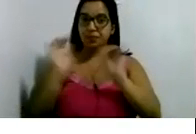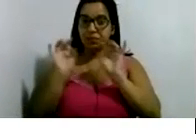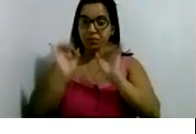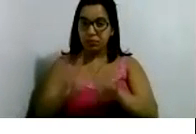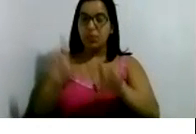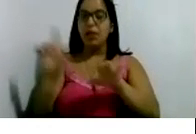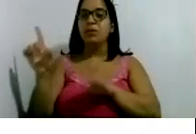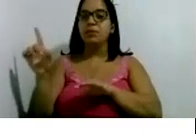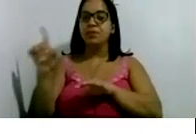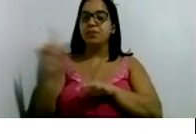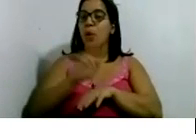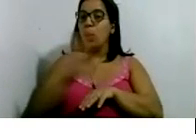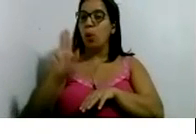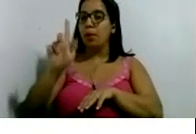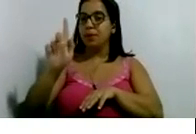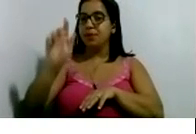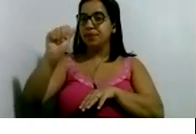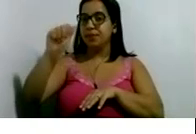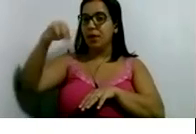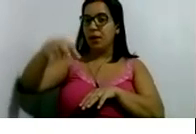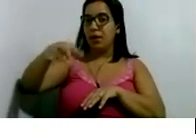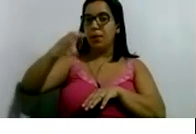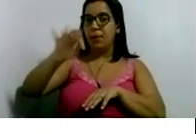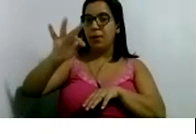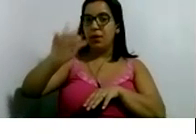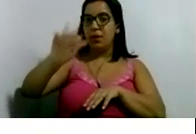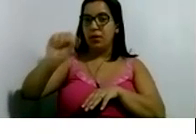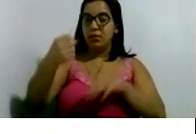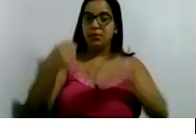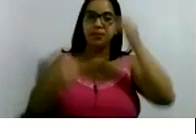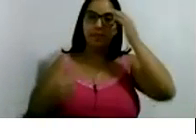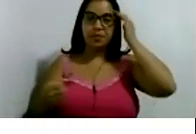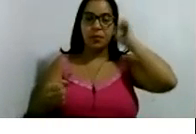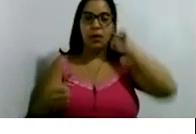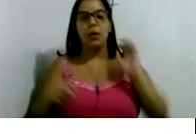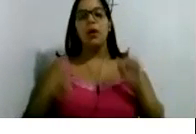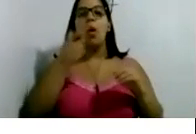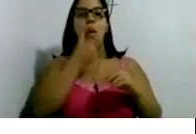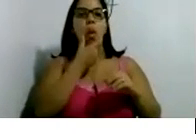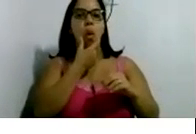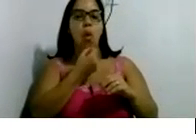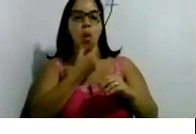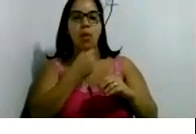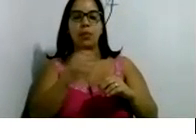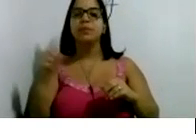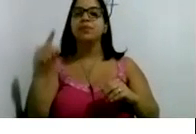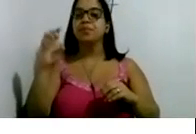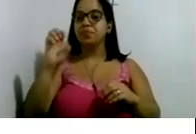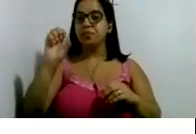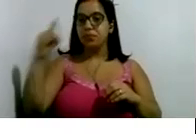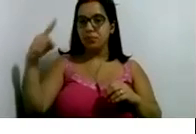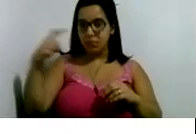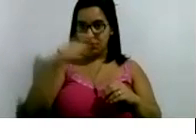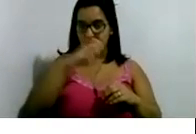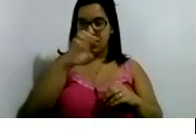especializadas que são chamadas de gametas. Então, o gameta masculino é chamado de espermatozoide, que são esses aqui